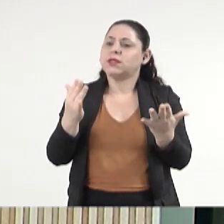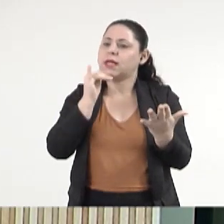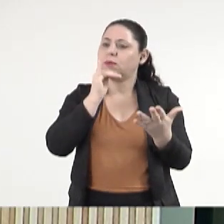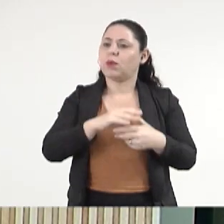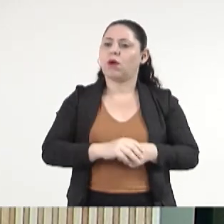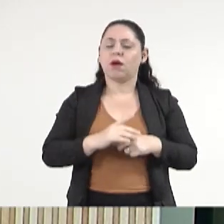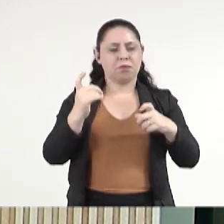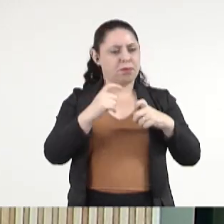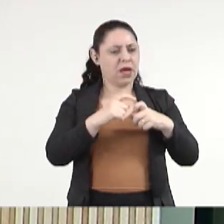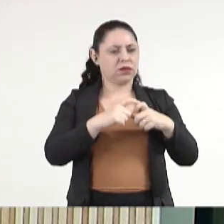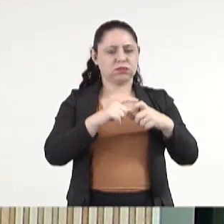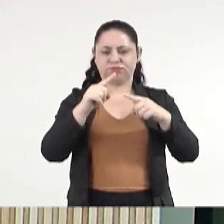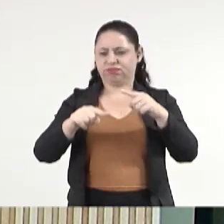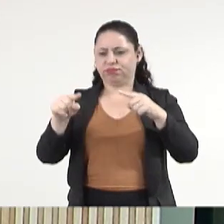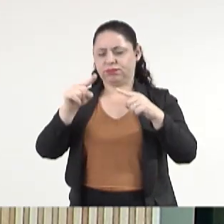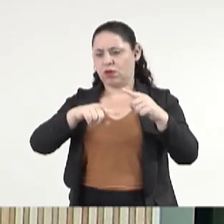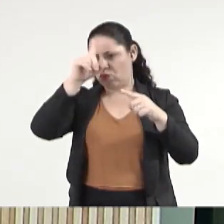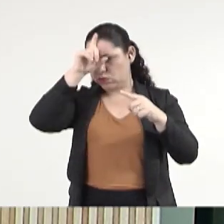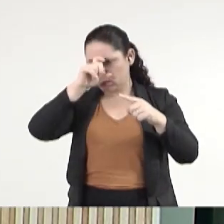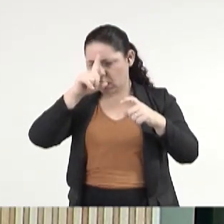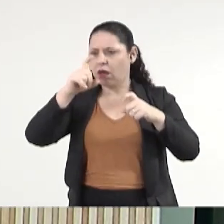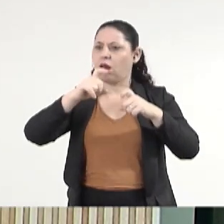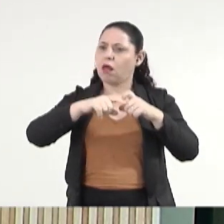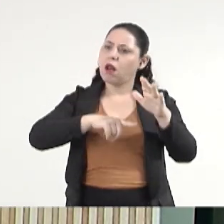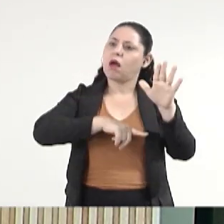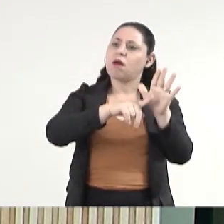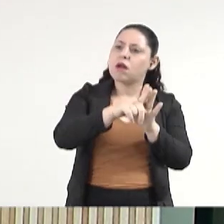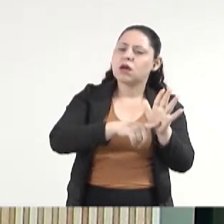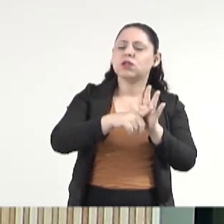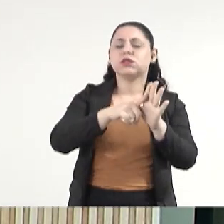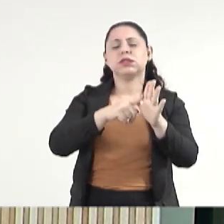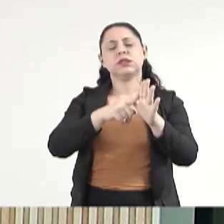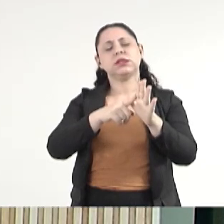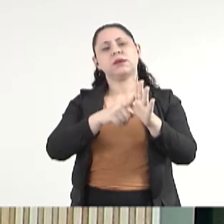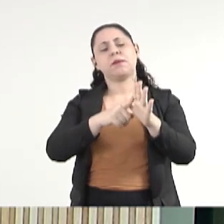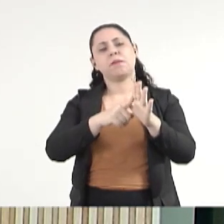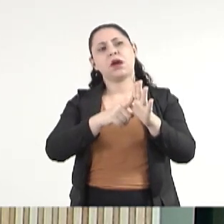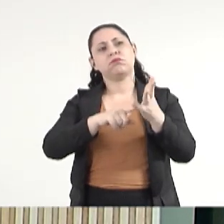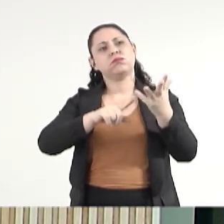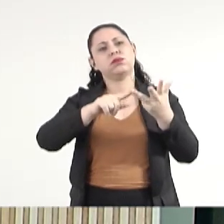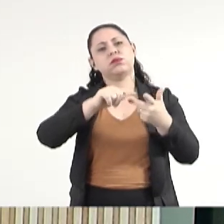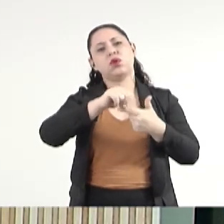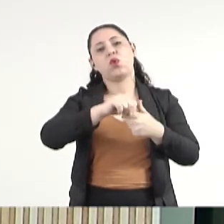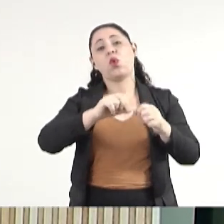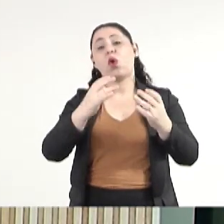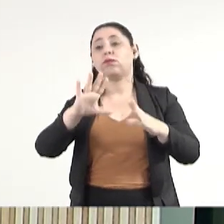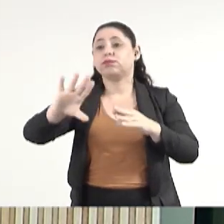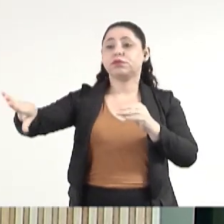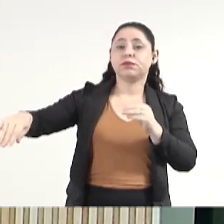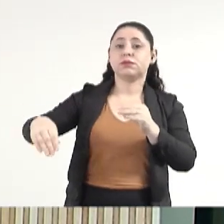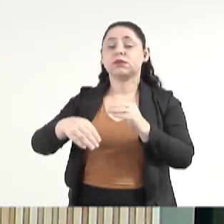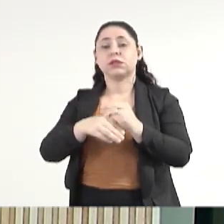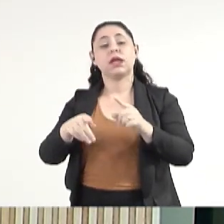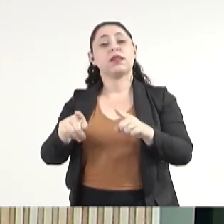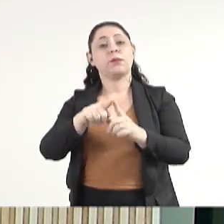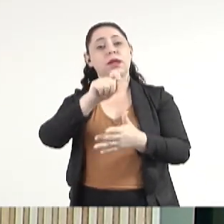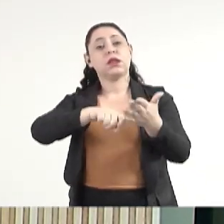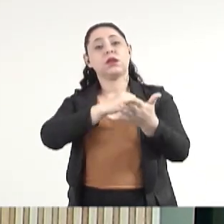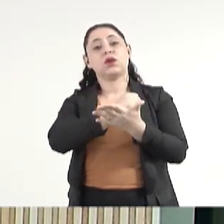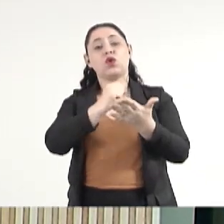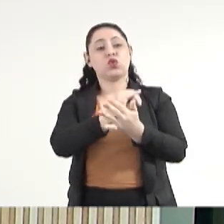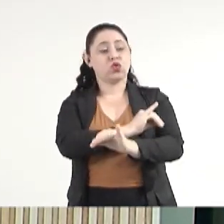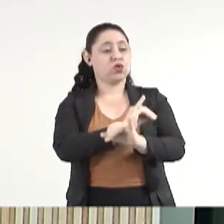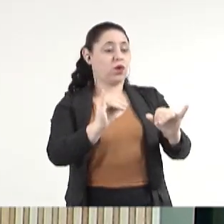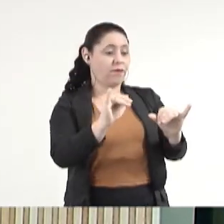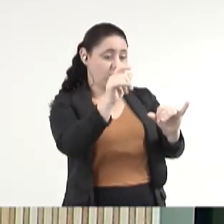o descredenciamento de hospitais, de clínicas, laboratórios, médicos ou assemelhados, né? E também